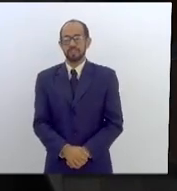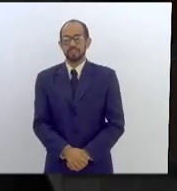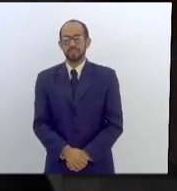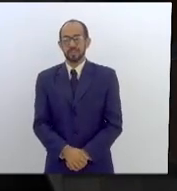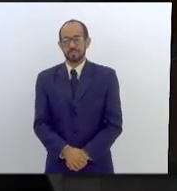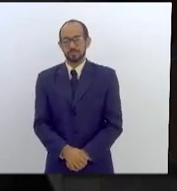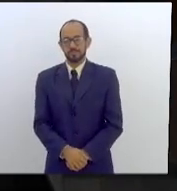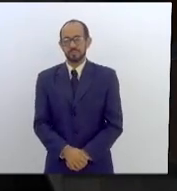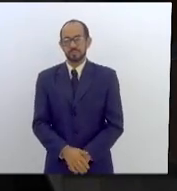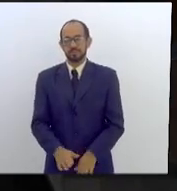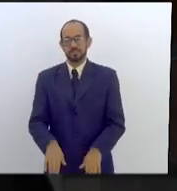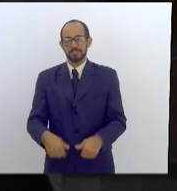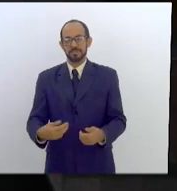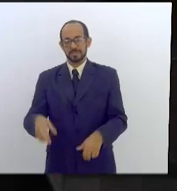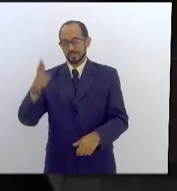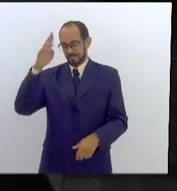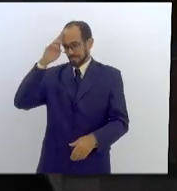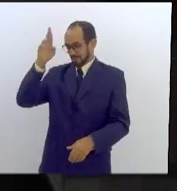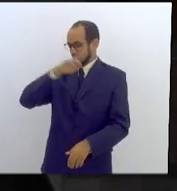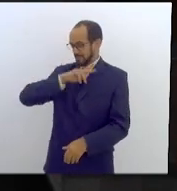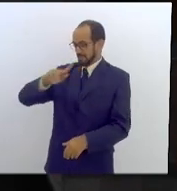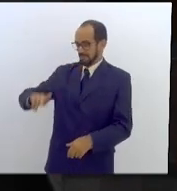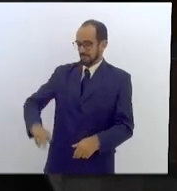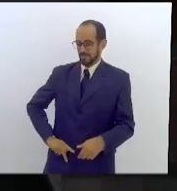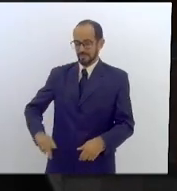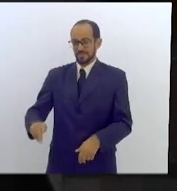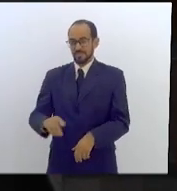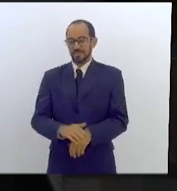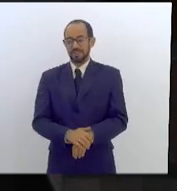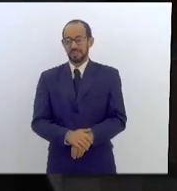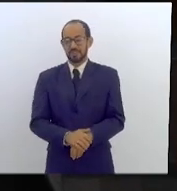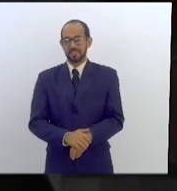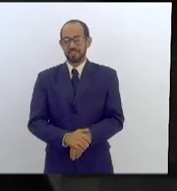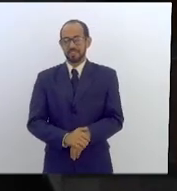senhor presidente eu